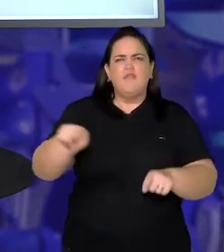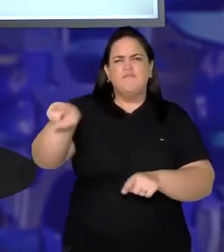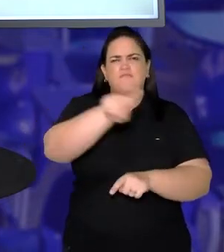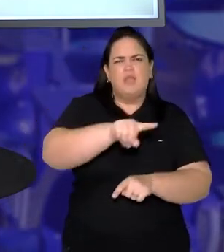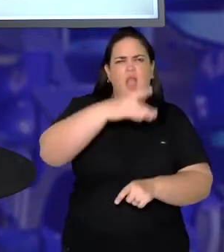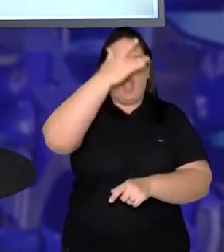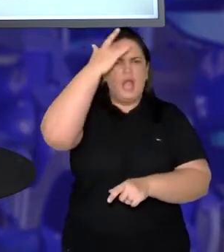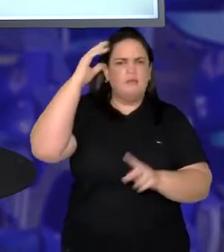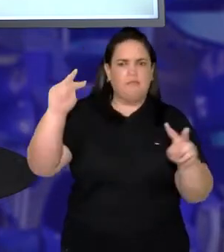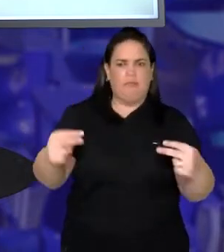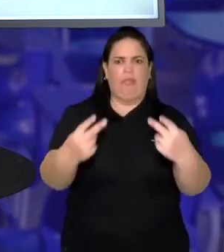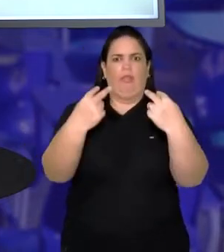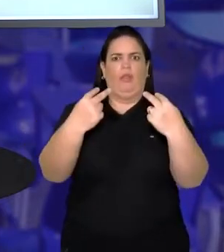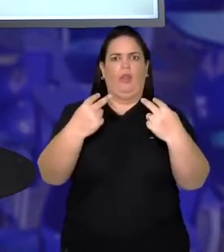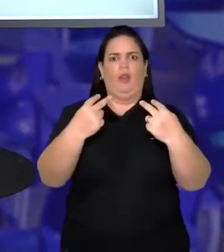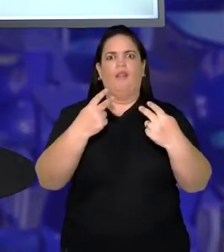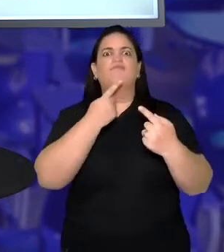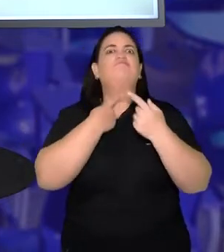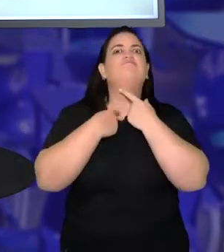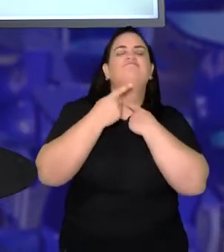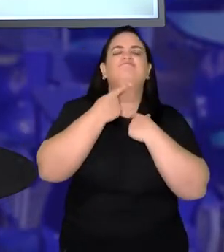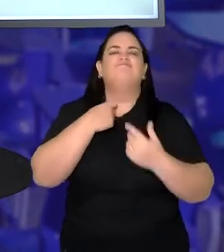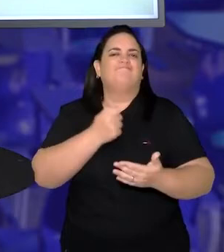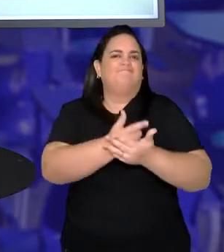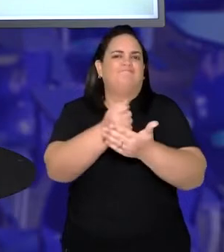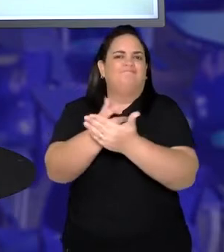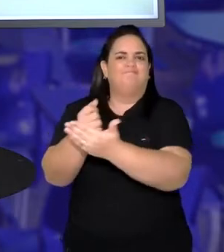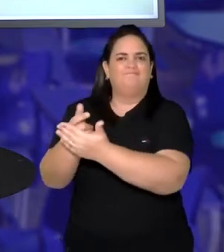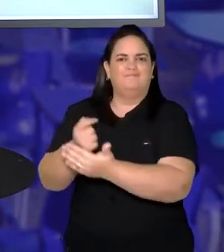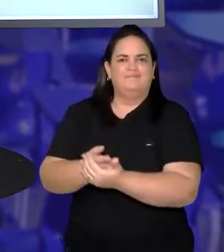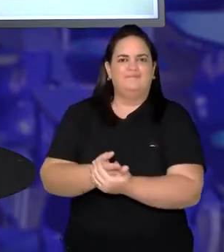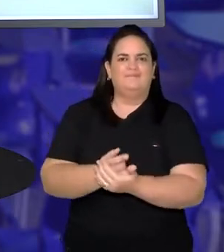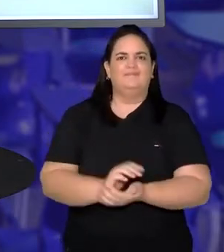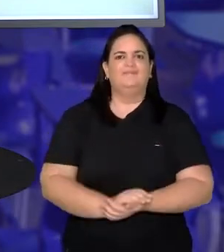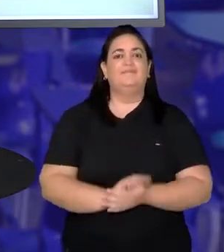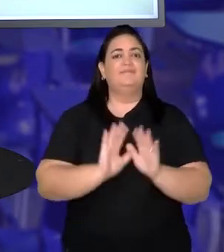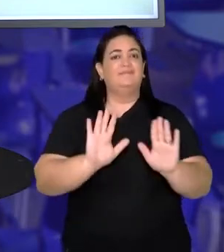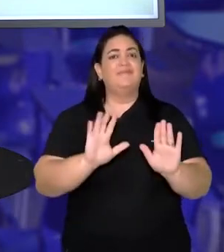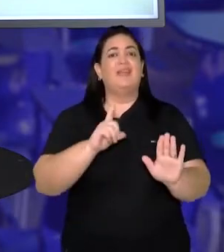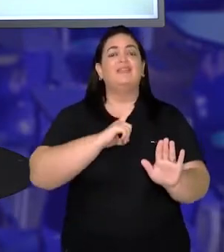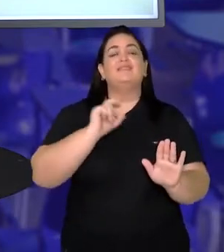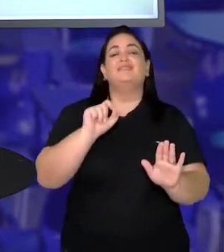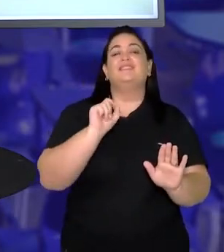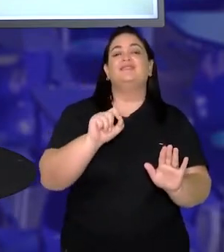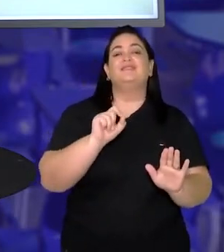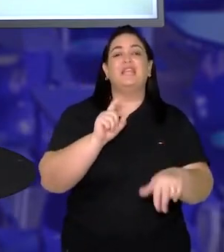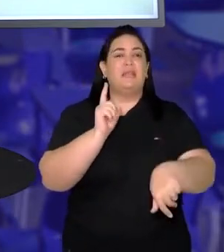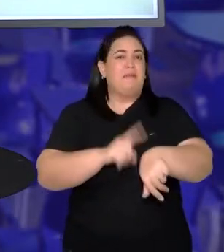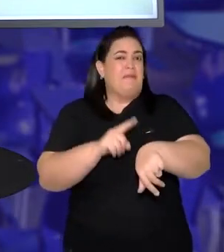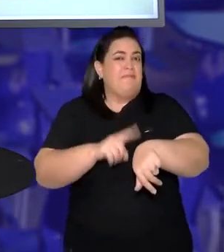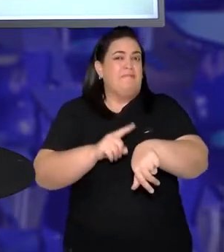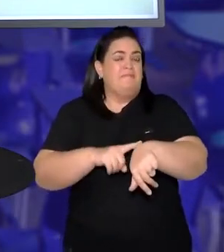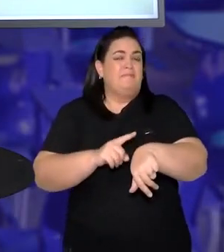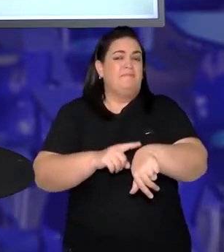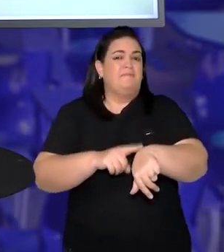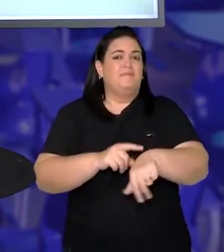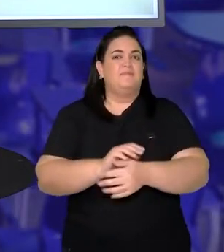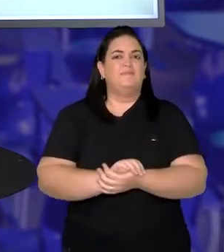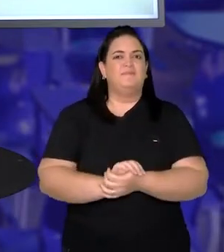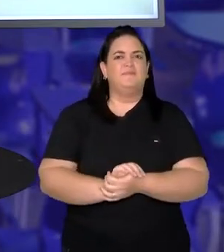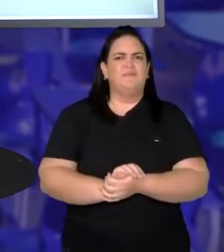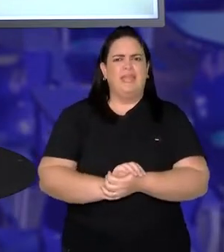aquilo entre na consciência ou no desejo de consumo das pessoas. E para isso existem